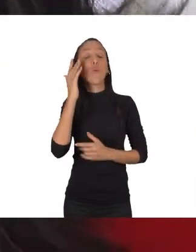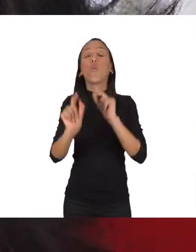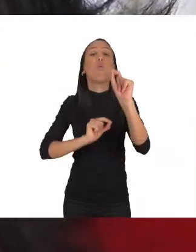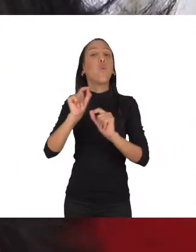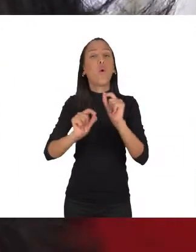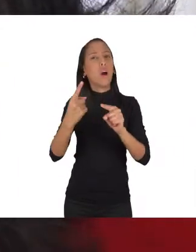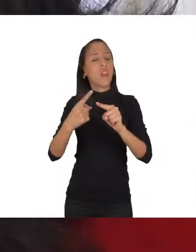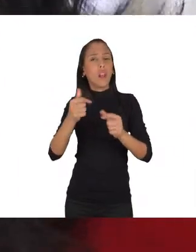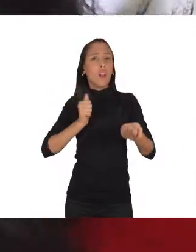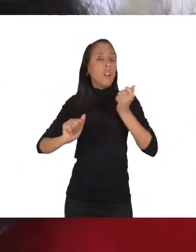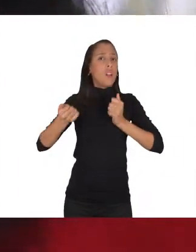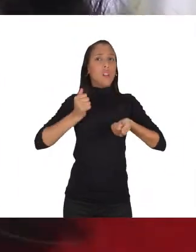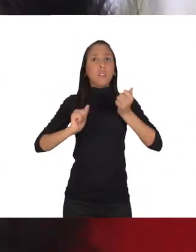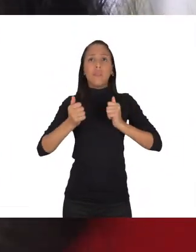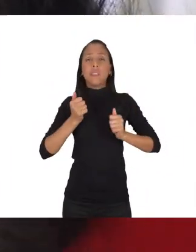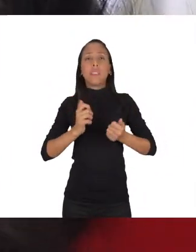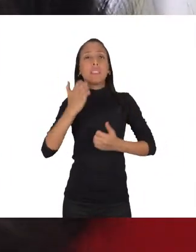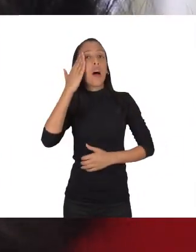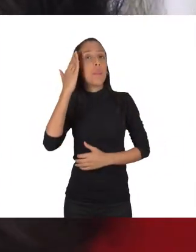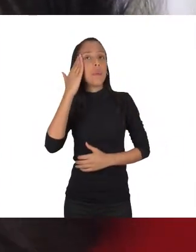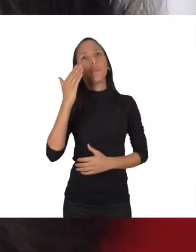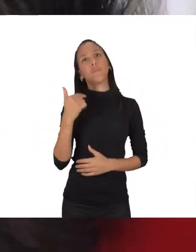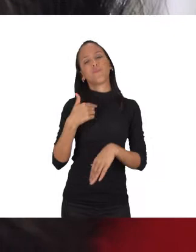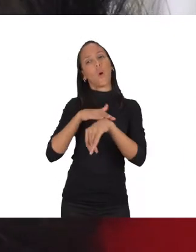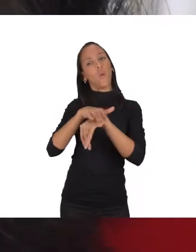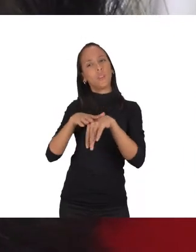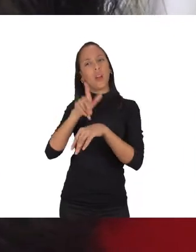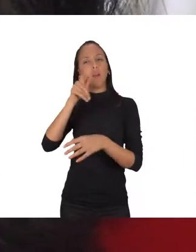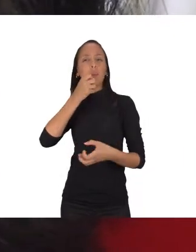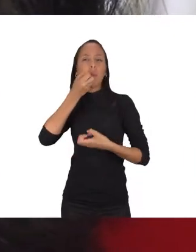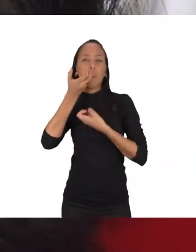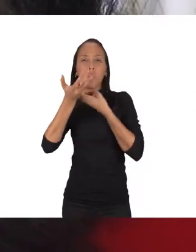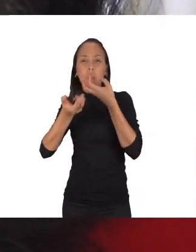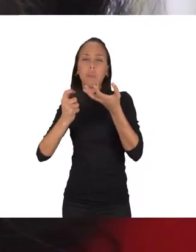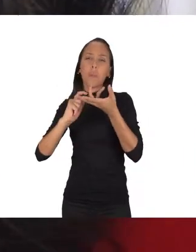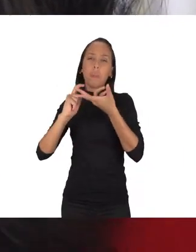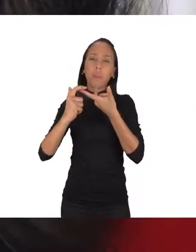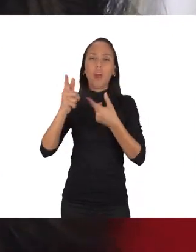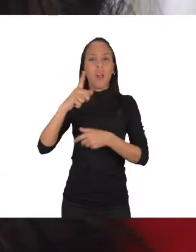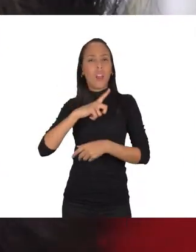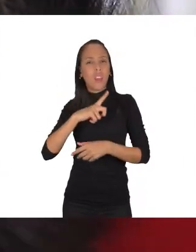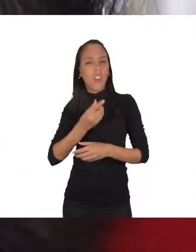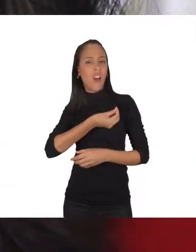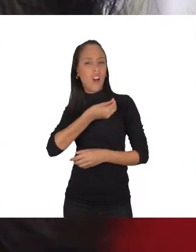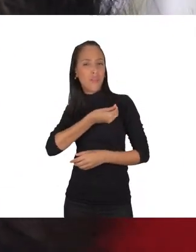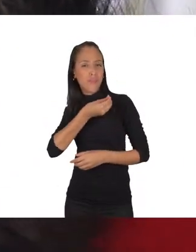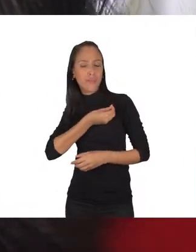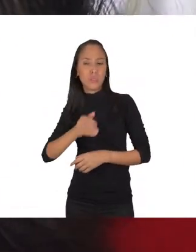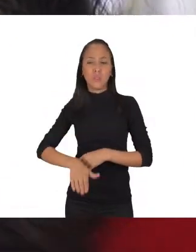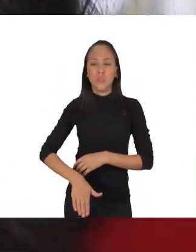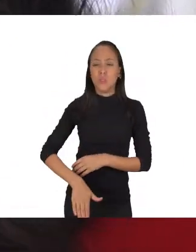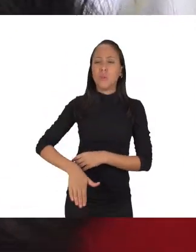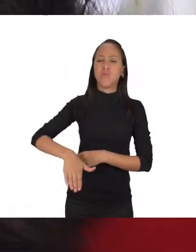situação. E aí a gente conversou, ela me relatou da exposição aos agrotóxicos que ela